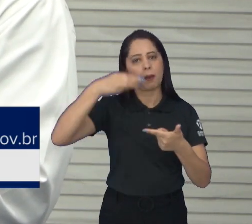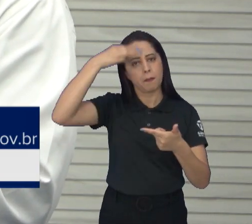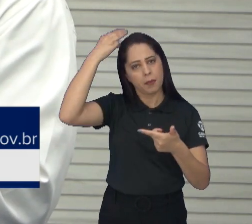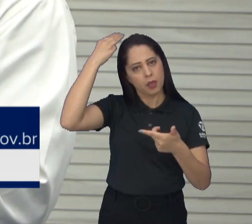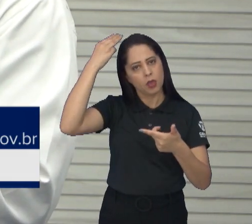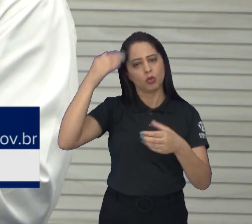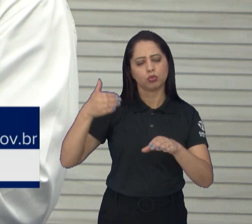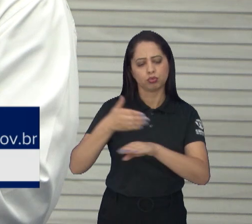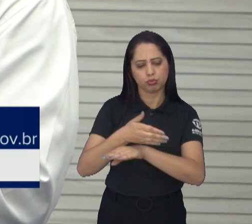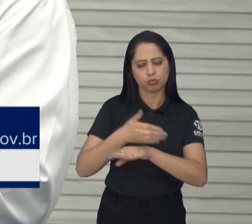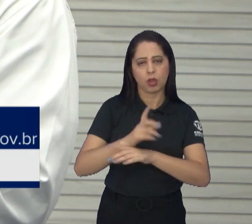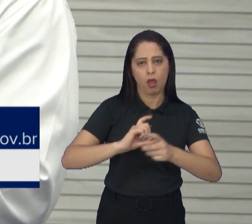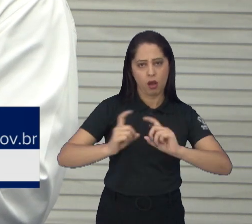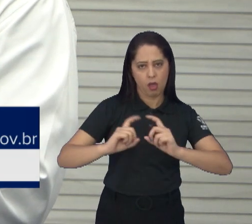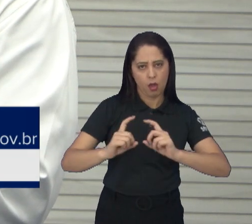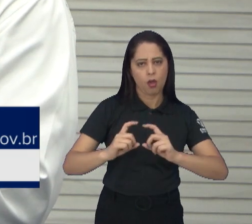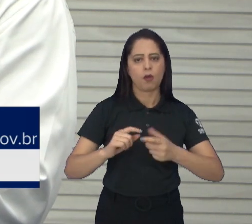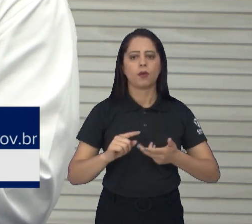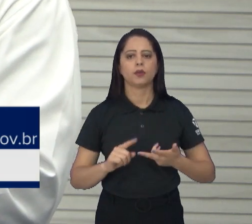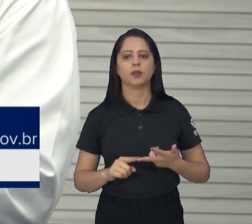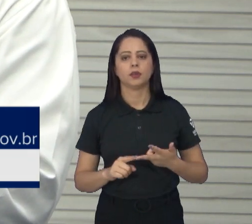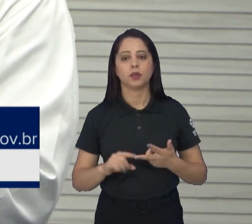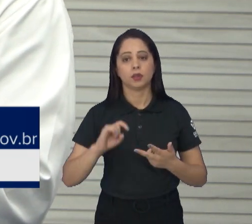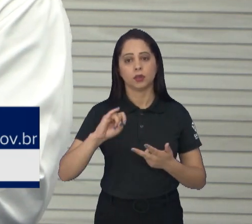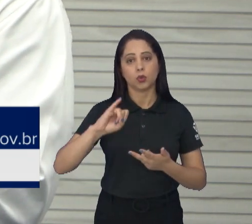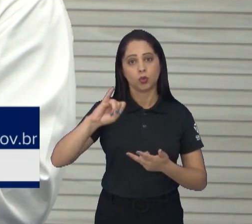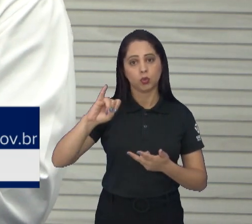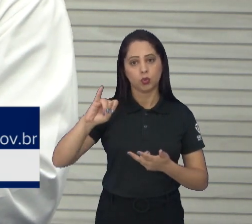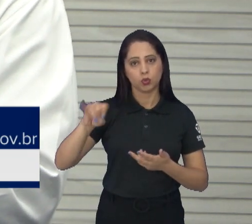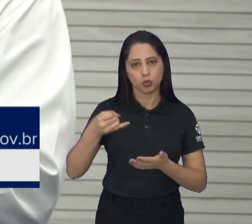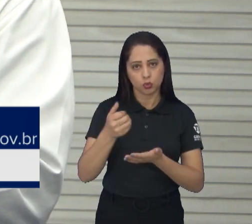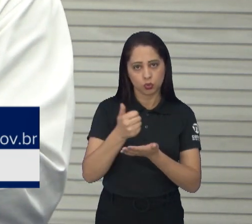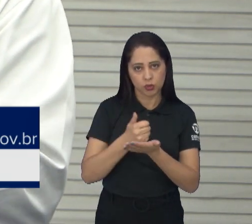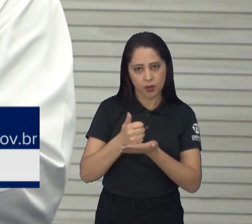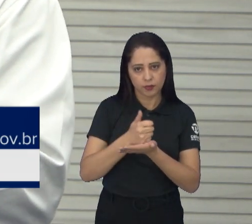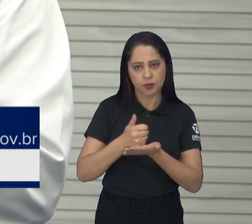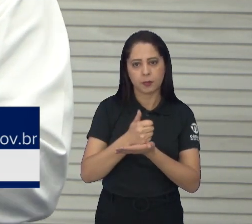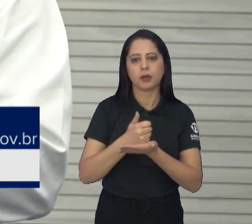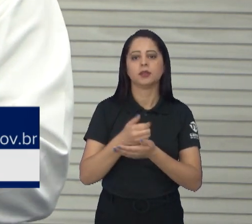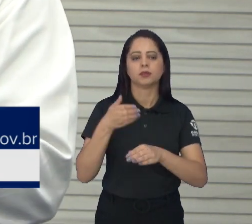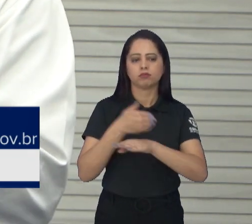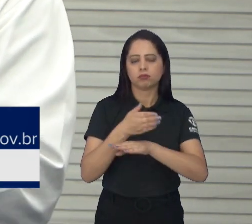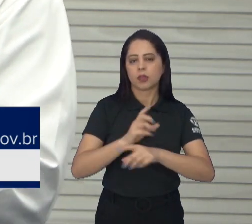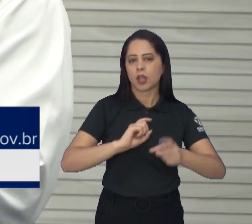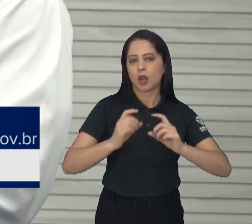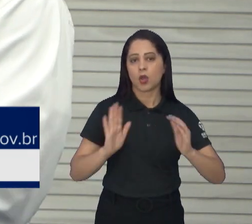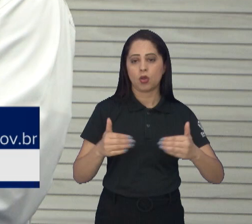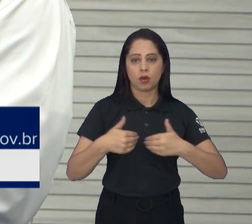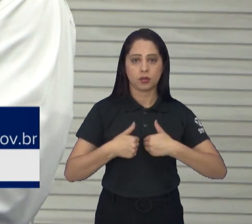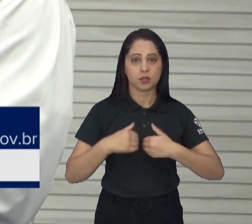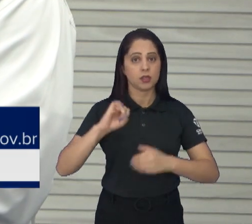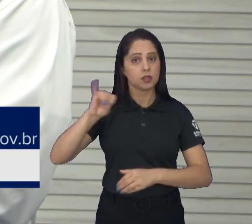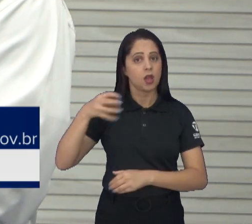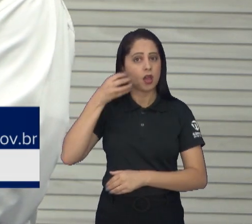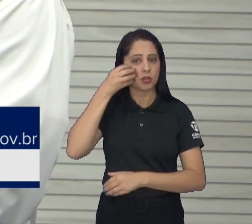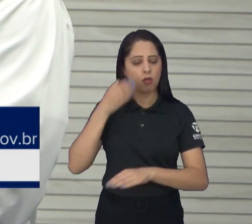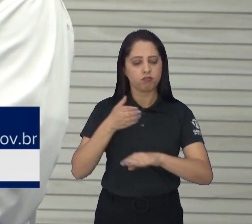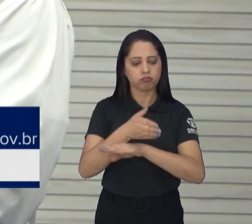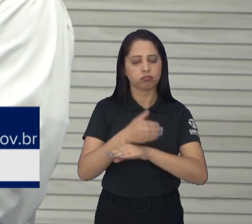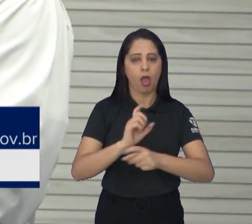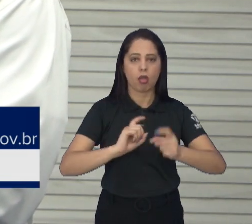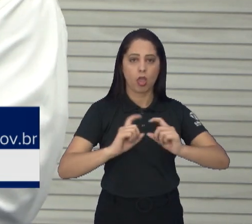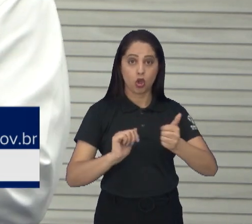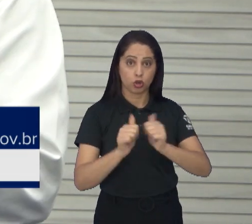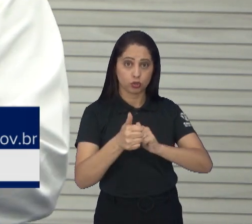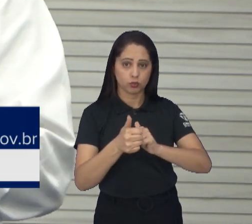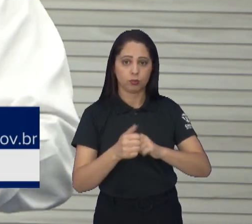também, que tiveram firme lá. O Júnior teve com a gente da frente parlamentar do autista, a Juliana, que eu acho que assim, foi